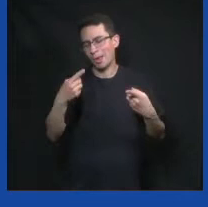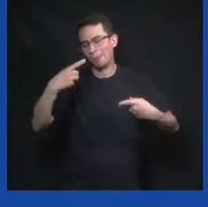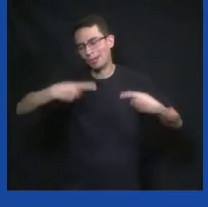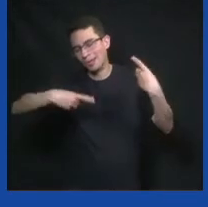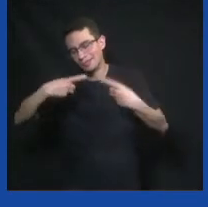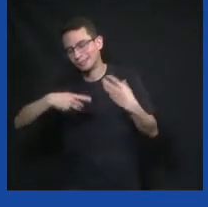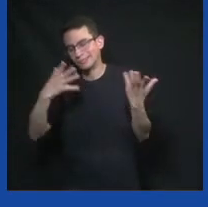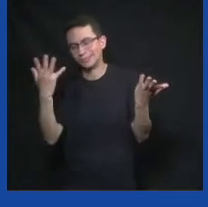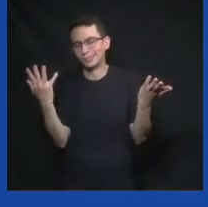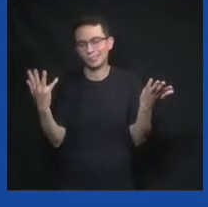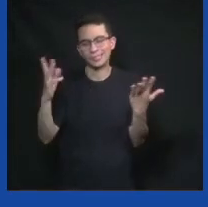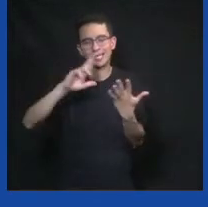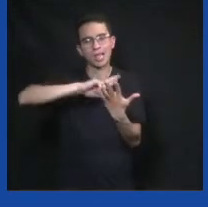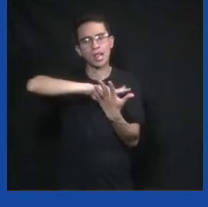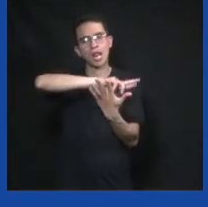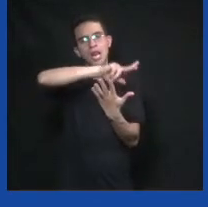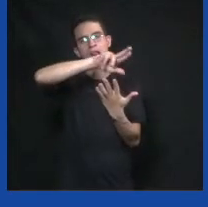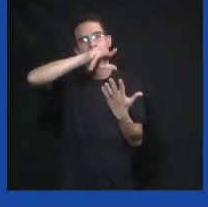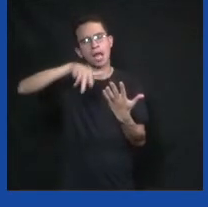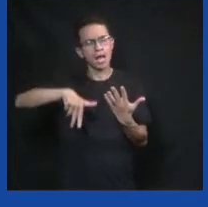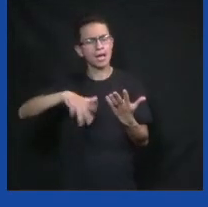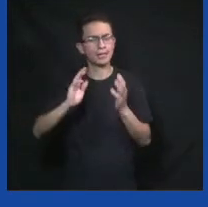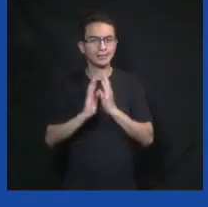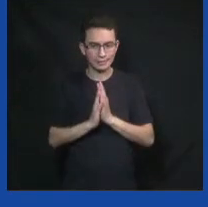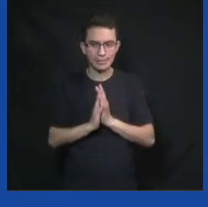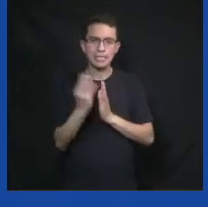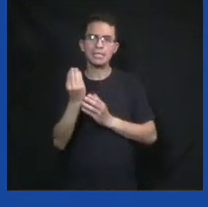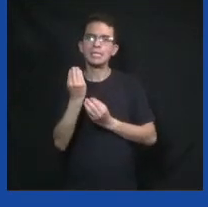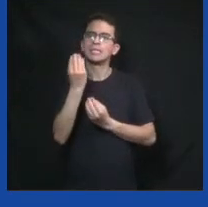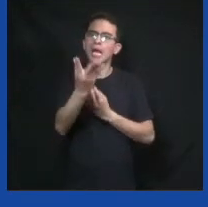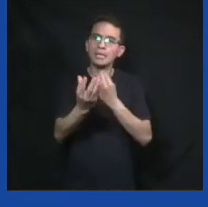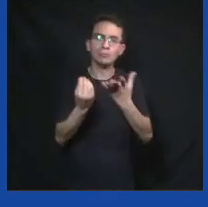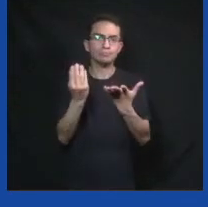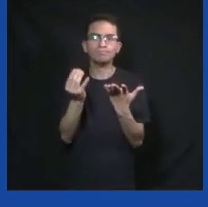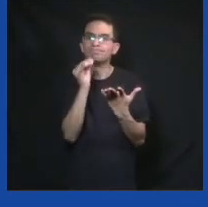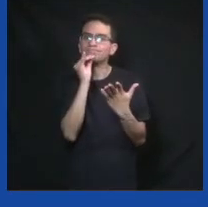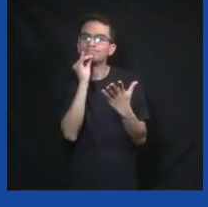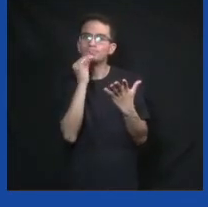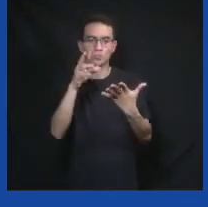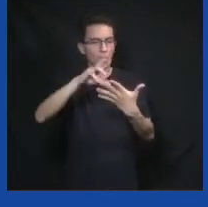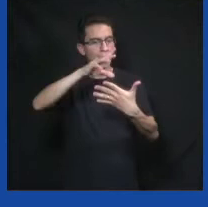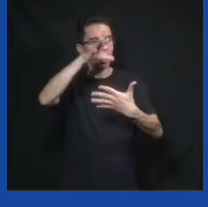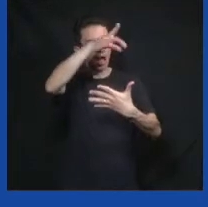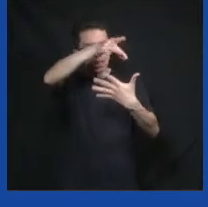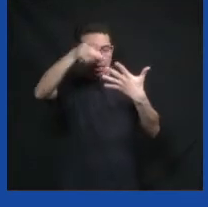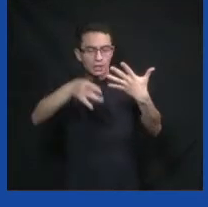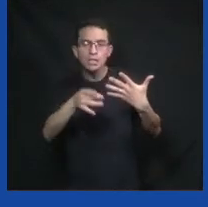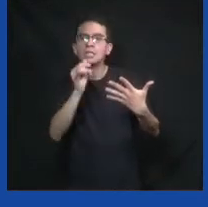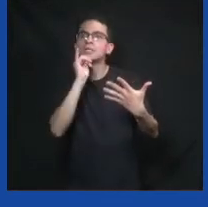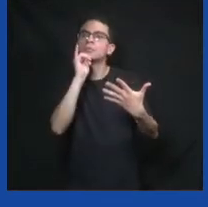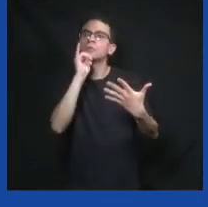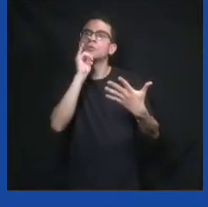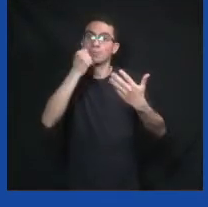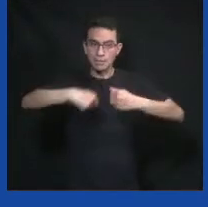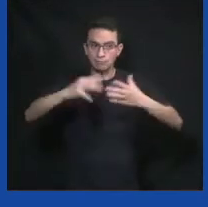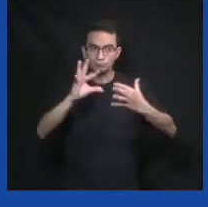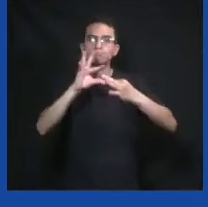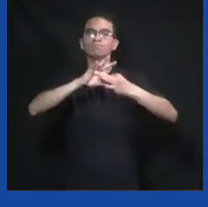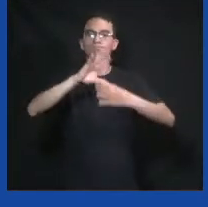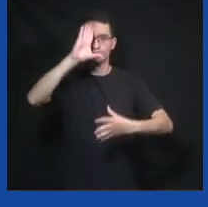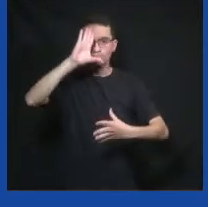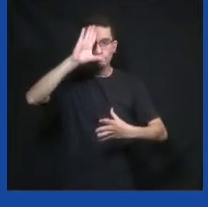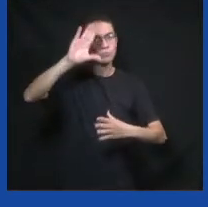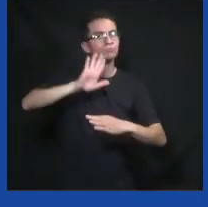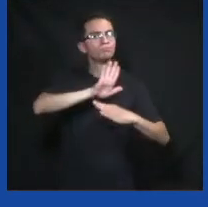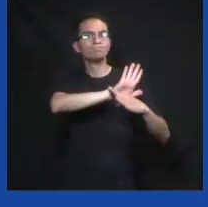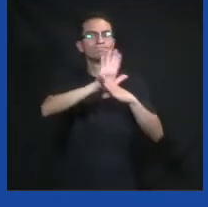né, enfim, letramento midiático, olha, tá aqui, tá uma oferta, né? Além do que, como o Alex falou, isso está extremamente conectado com a Base Nacional Comum